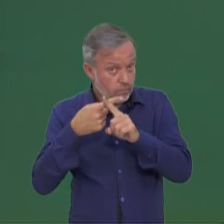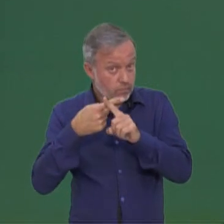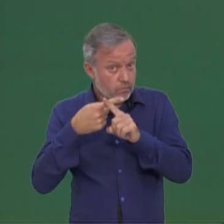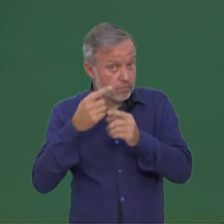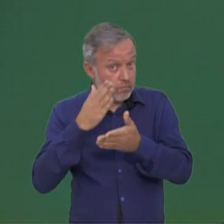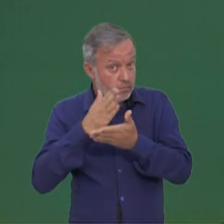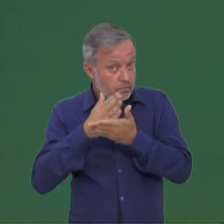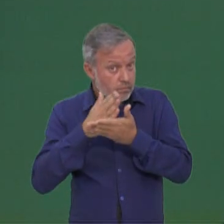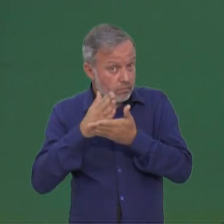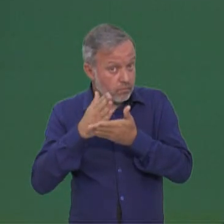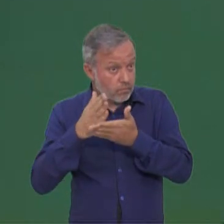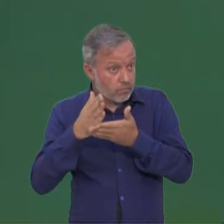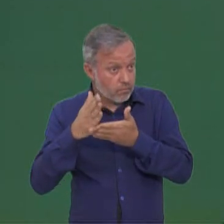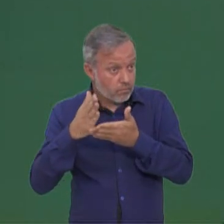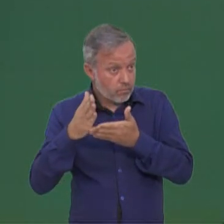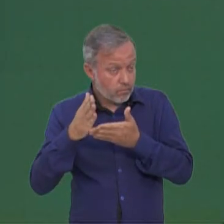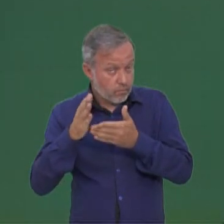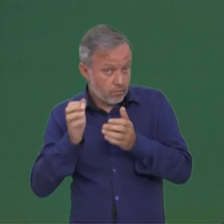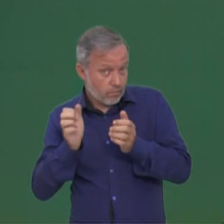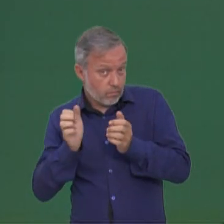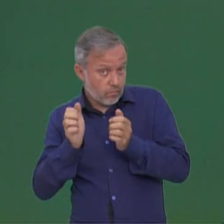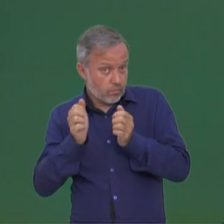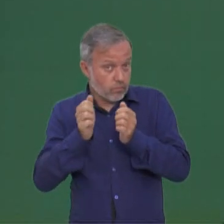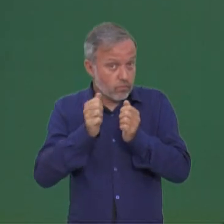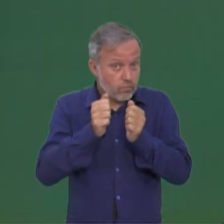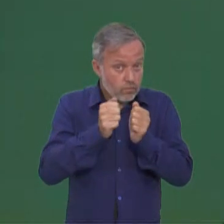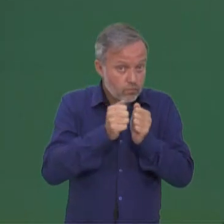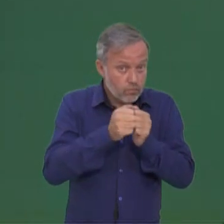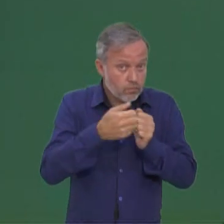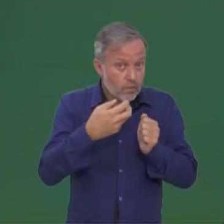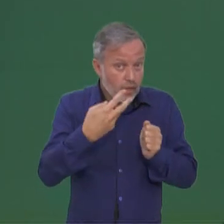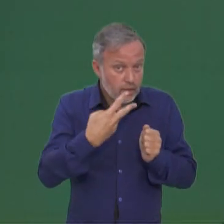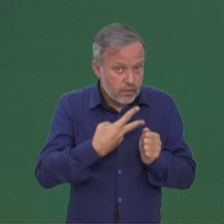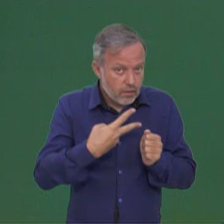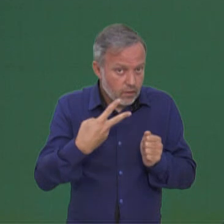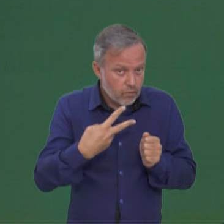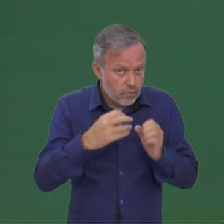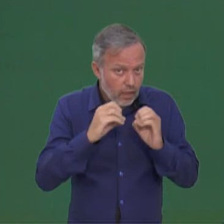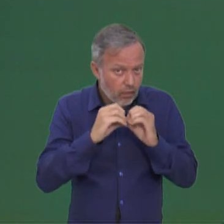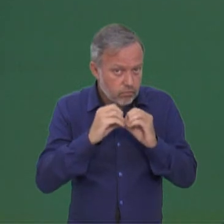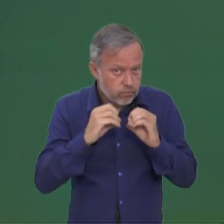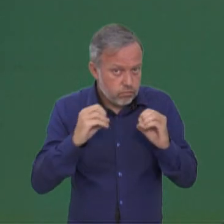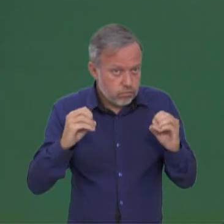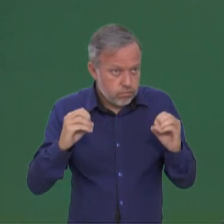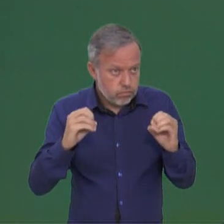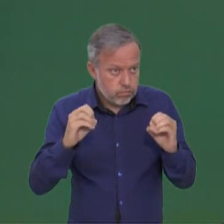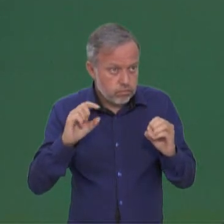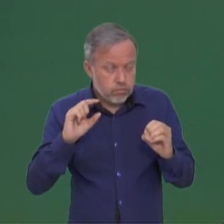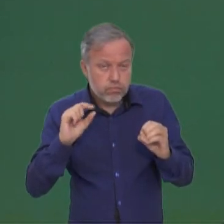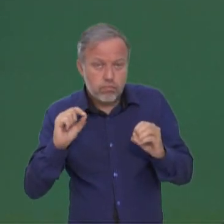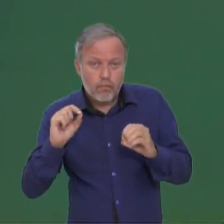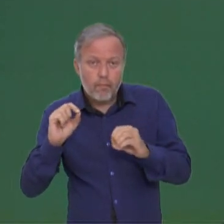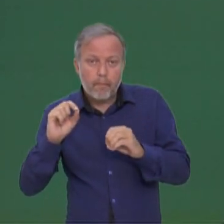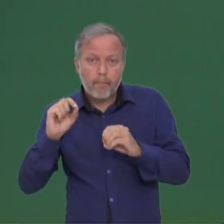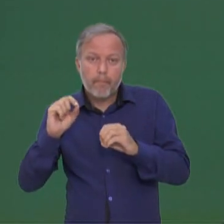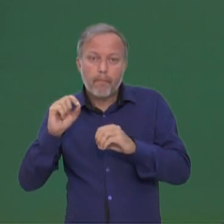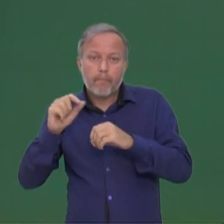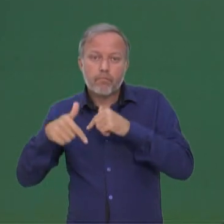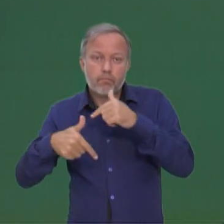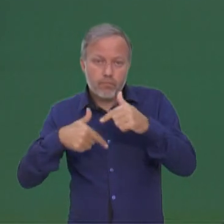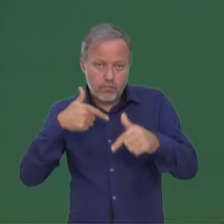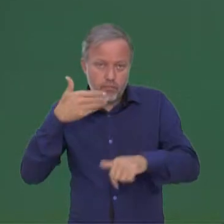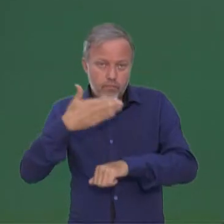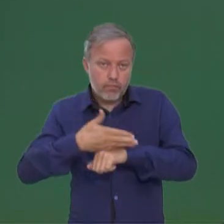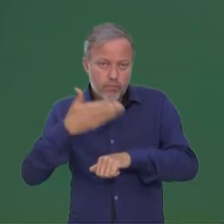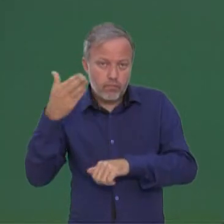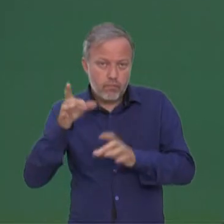começa a conjunção aqui, começa a segunda oração. Que o empregassem na livraria Paula